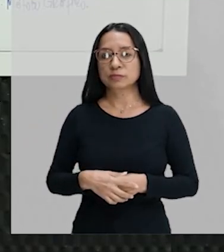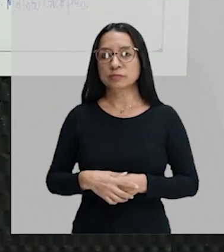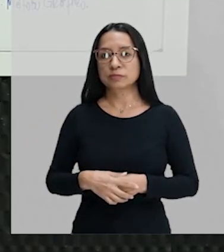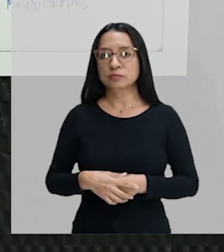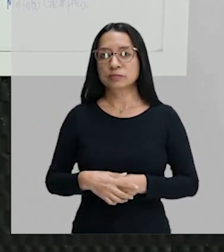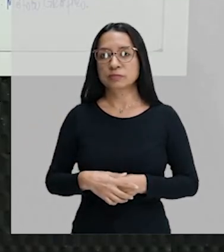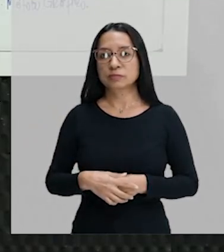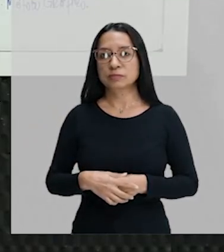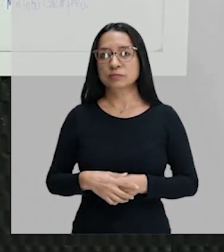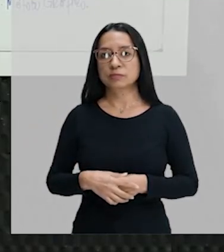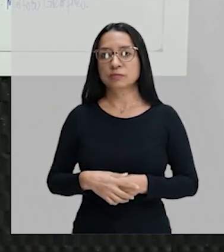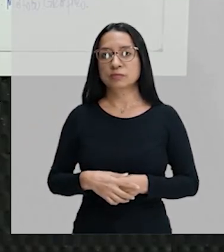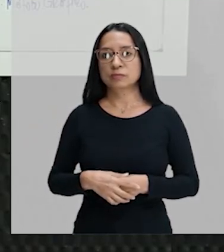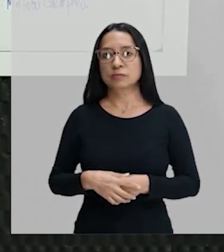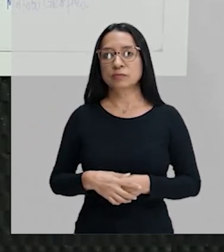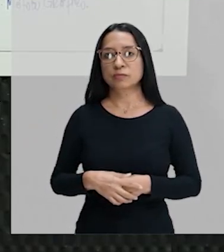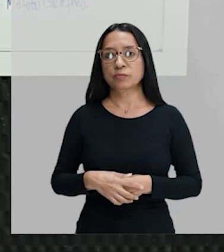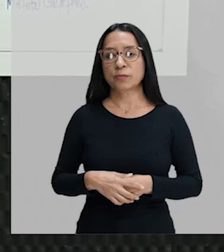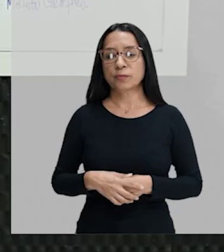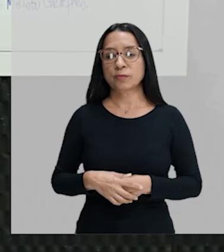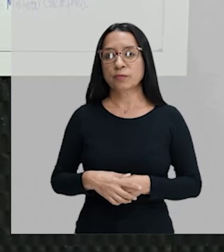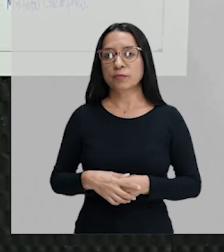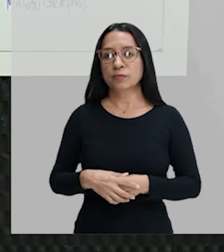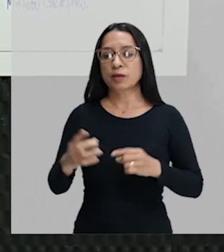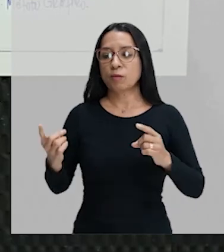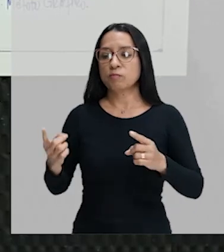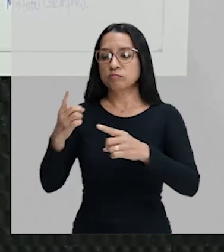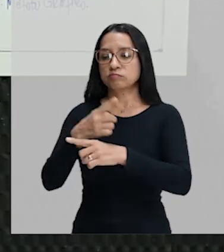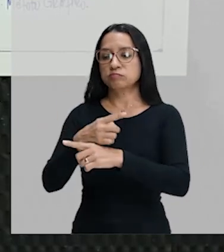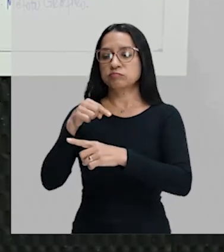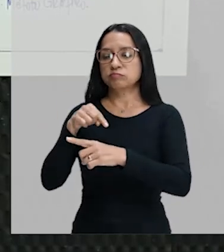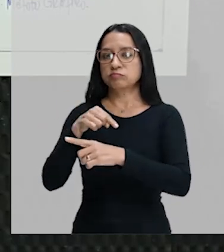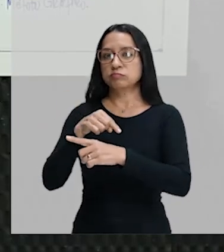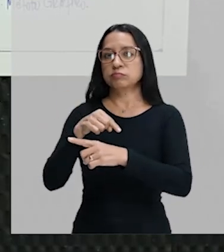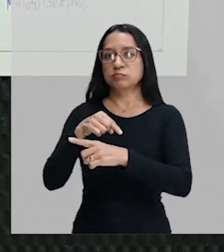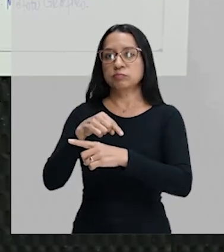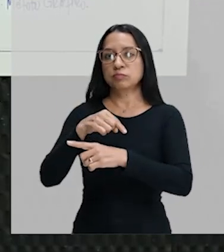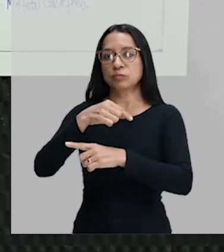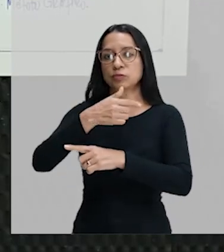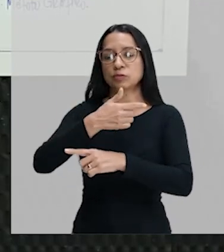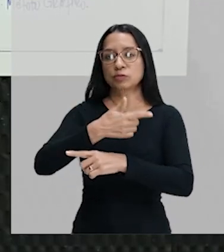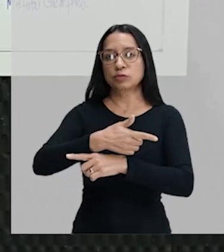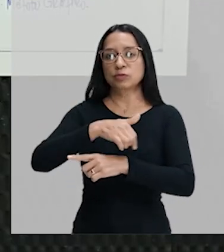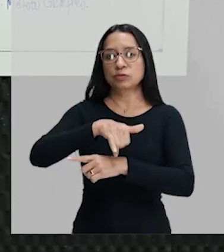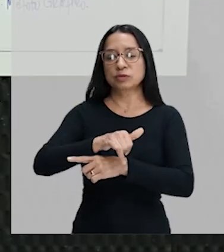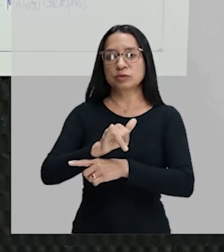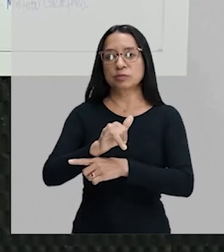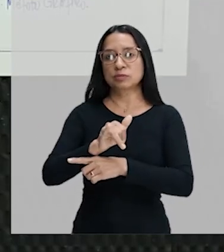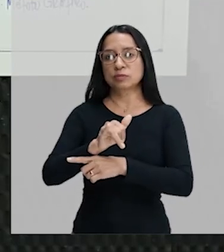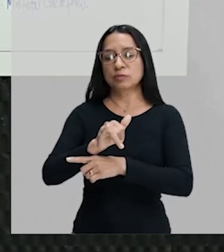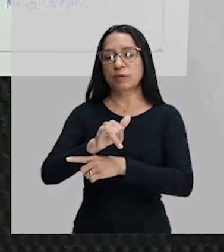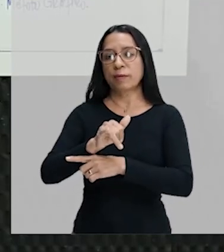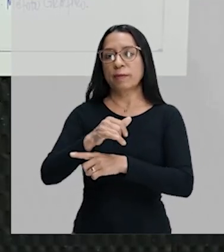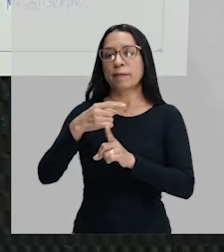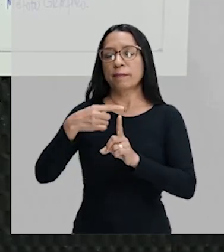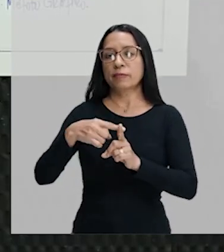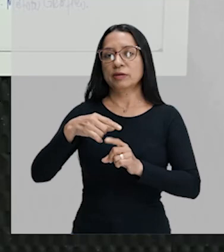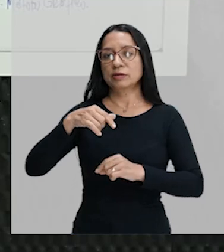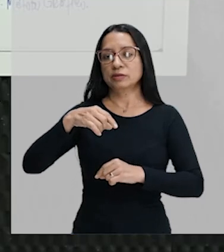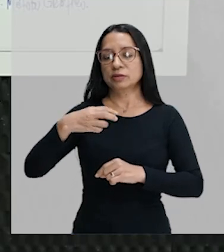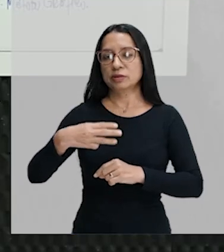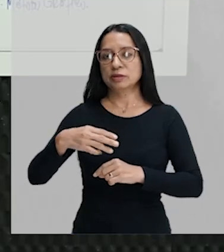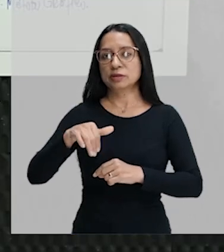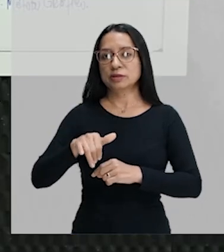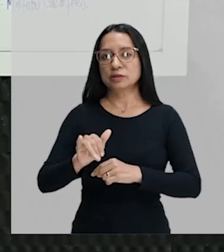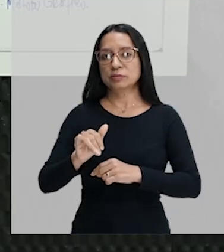Certo? Manda esse 2 para lá. Vai ficar 2y mais 3y